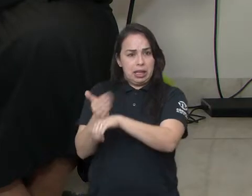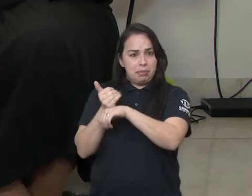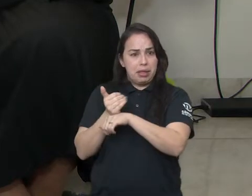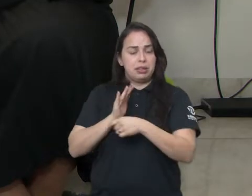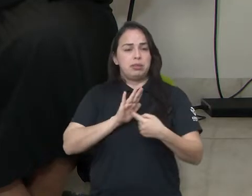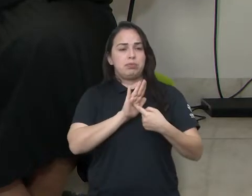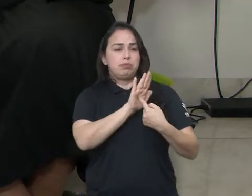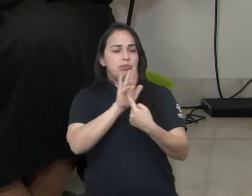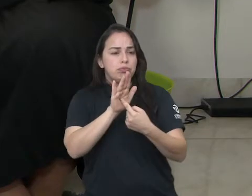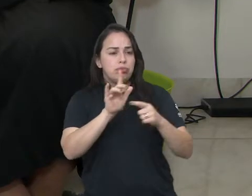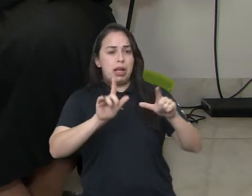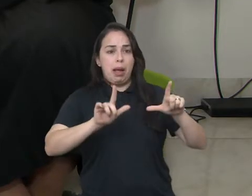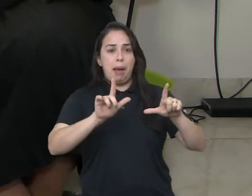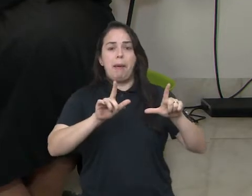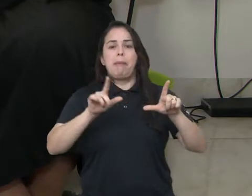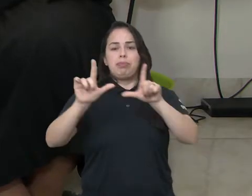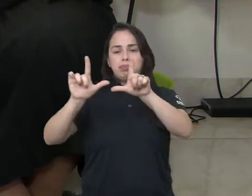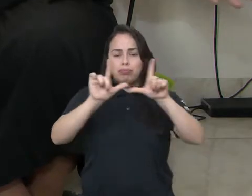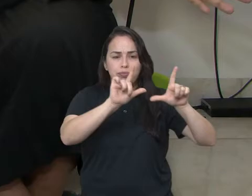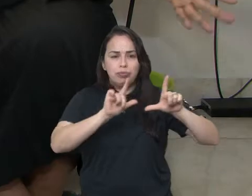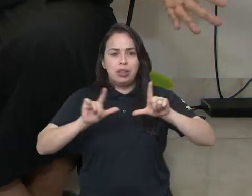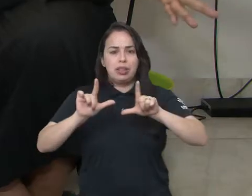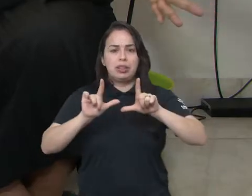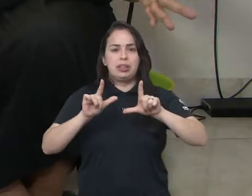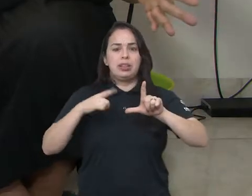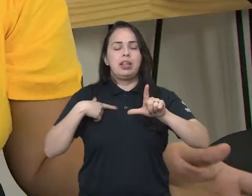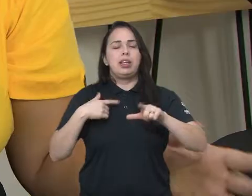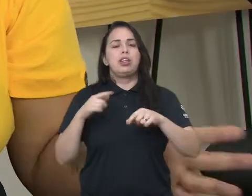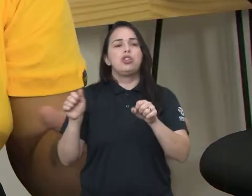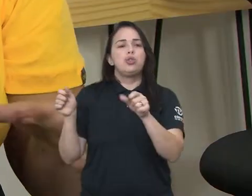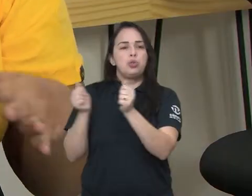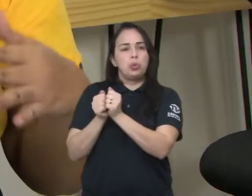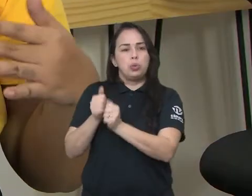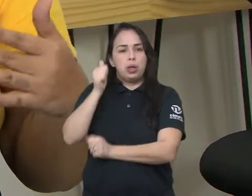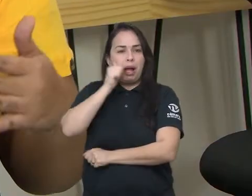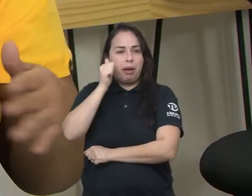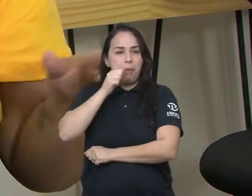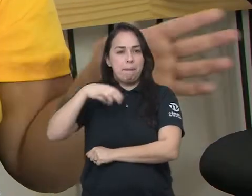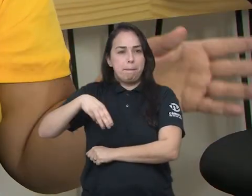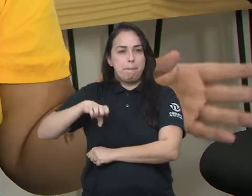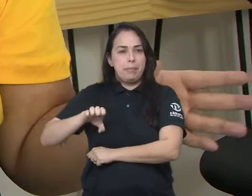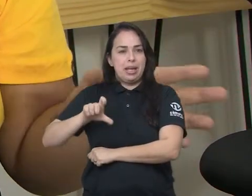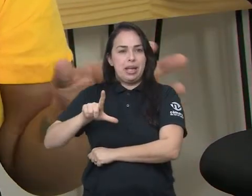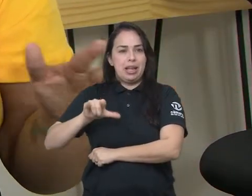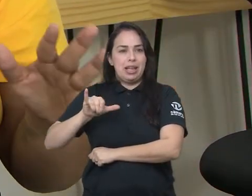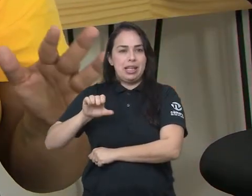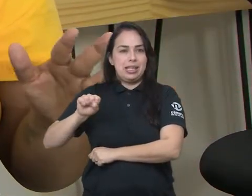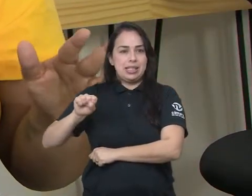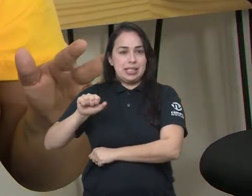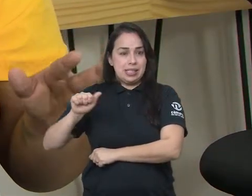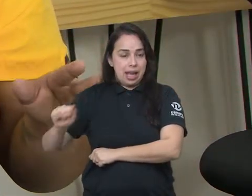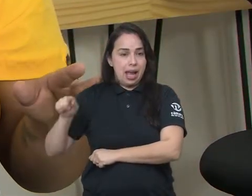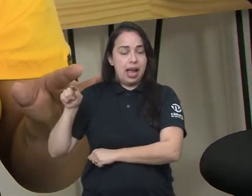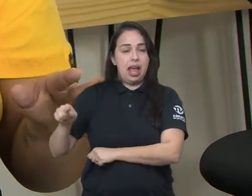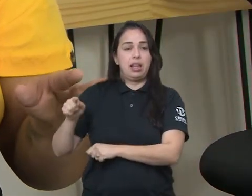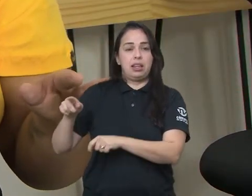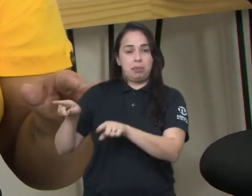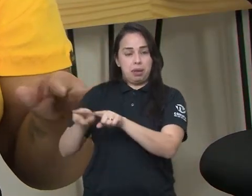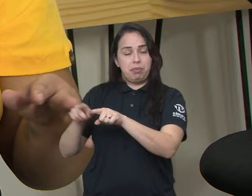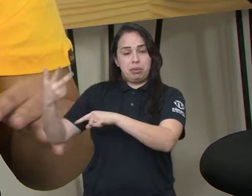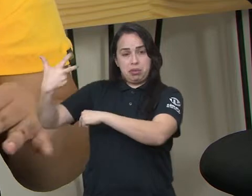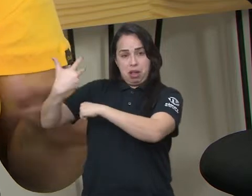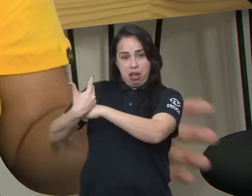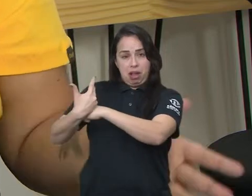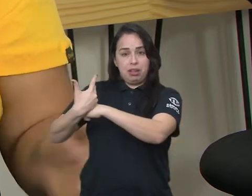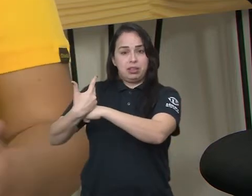uma presencial, uma instalação. Então foi minha última instalação que eu fiz junto com a Melissa Lima, que é uma artista audiovisual também. A